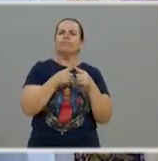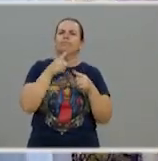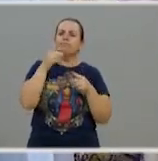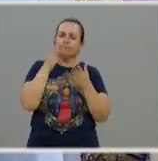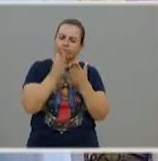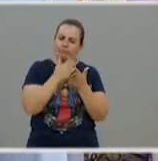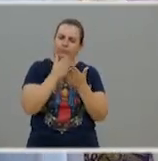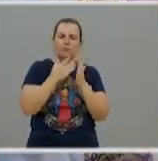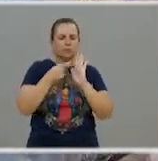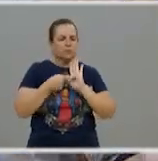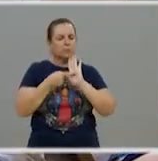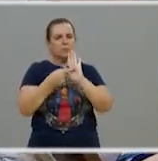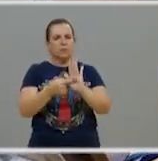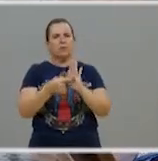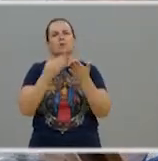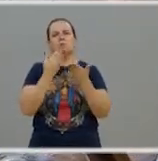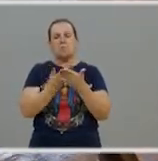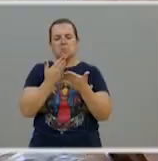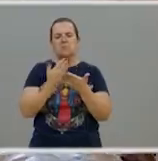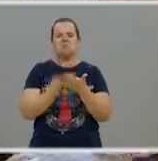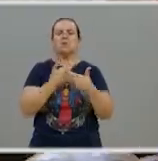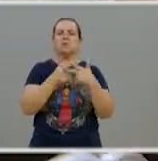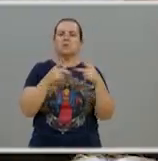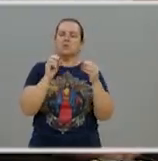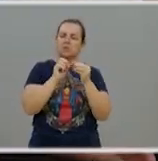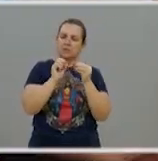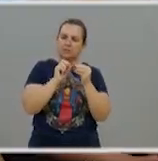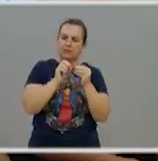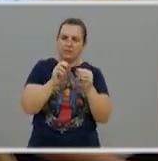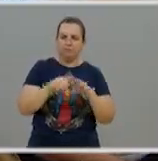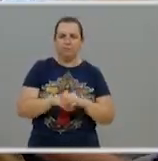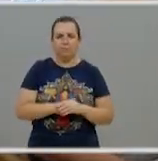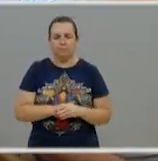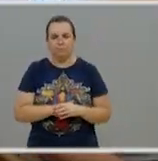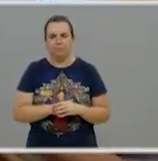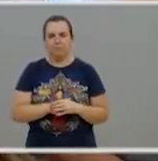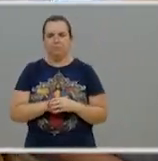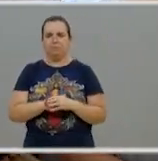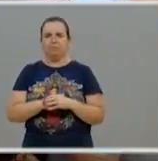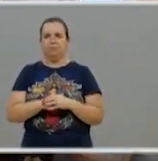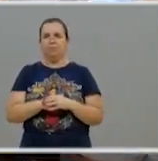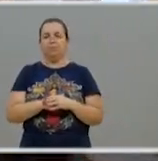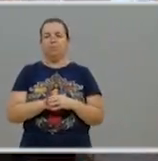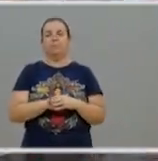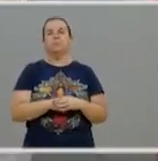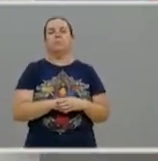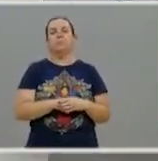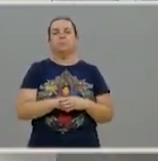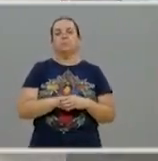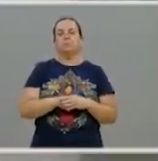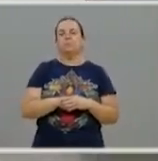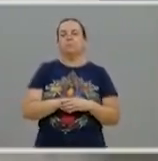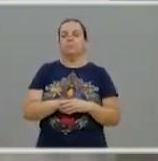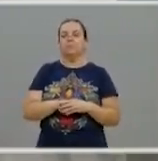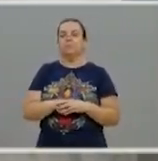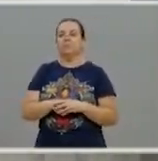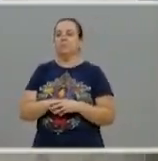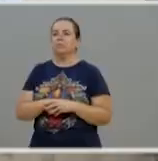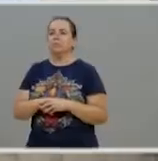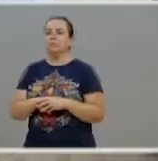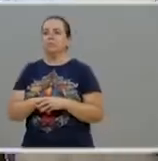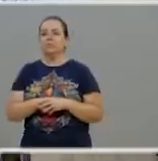minha luz, não seja o dragão meu guia em pé. Sai